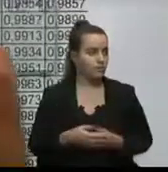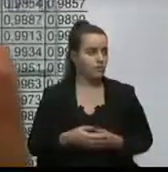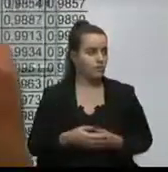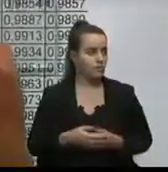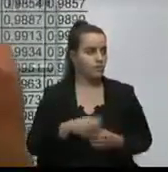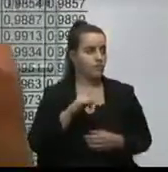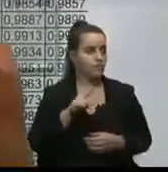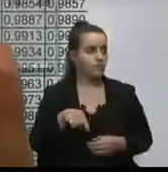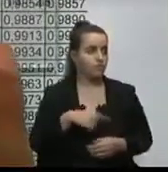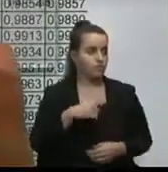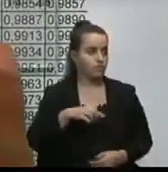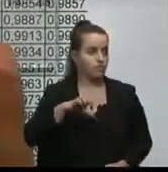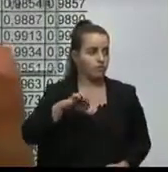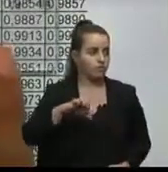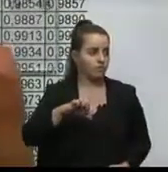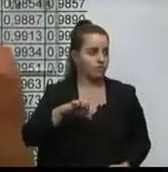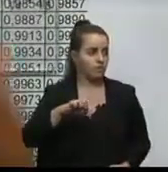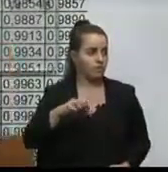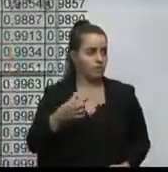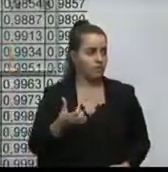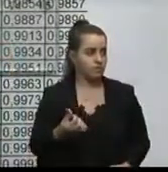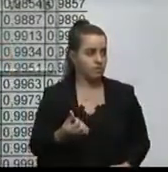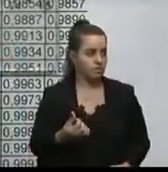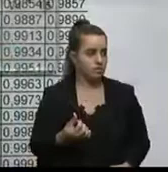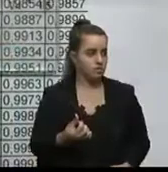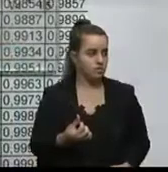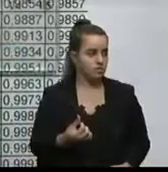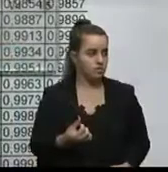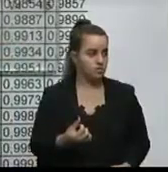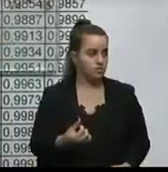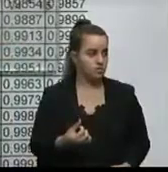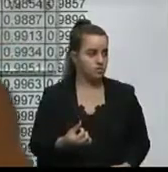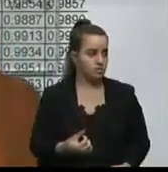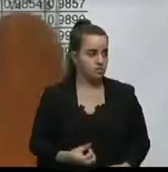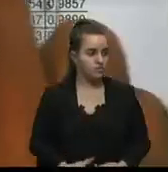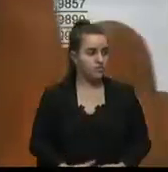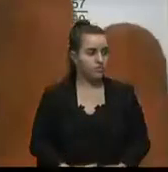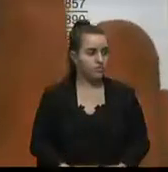o 1,96 na linha